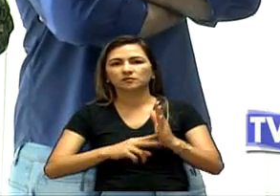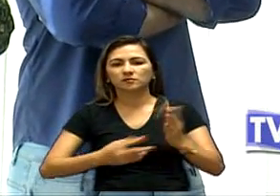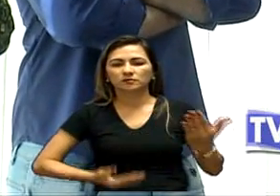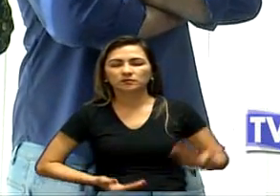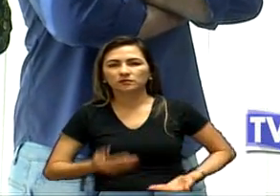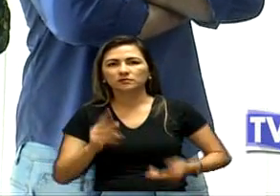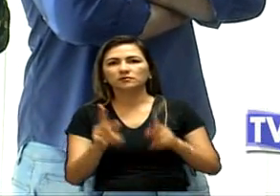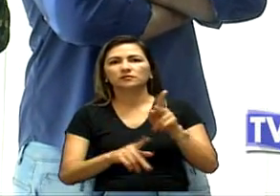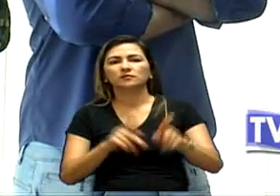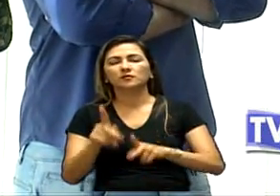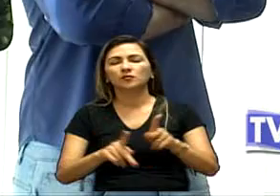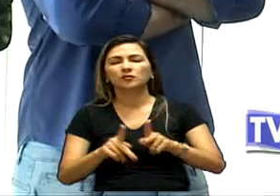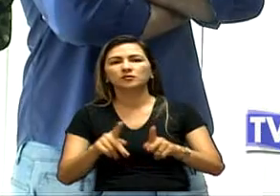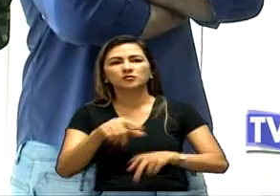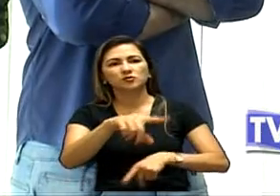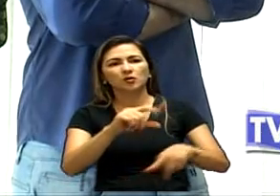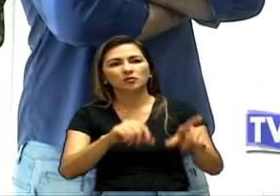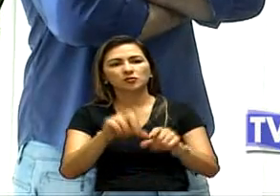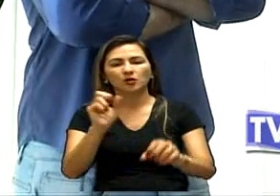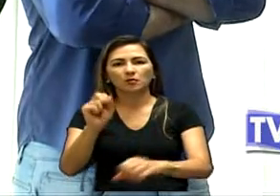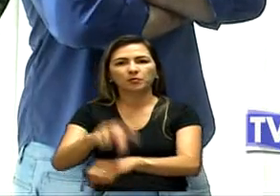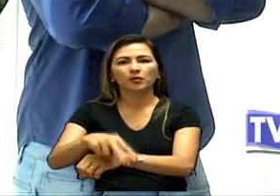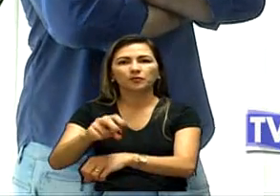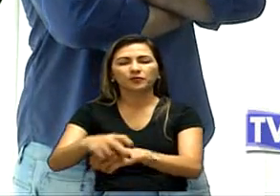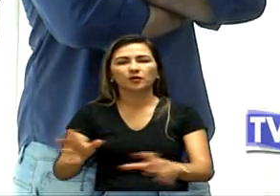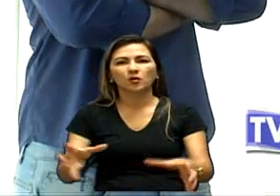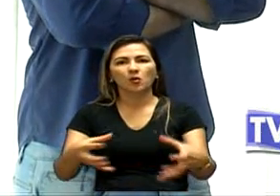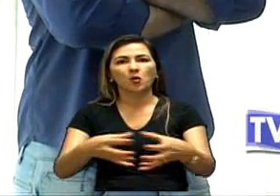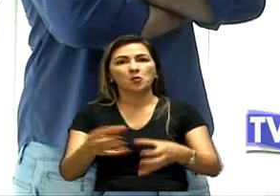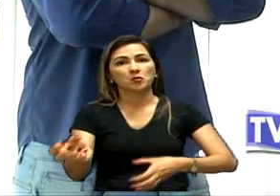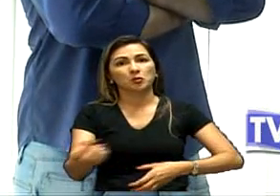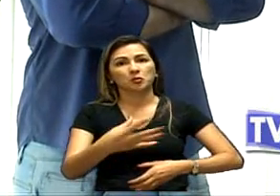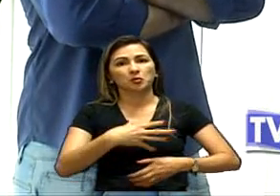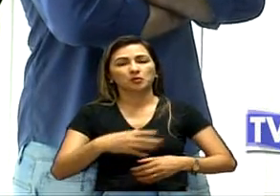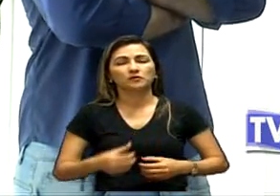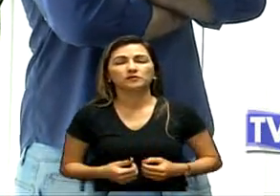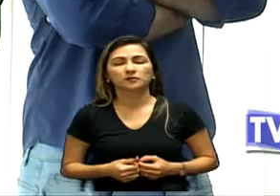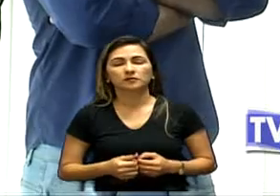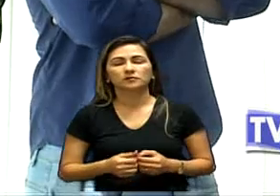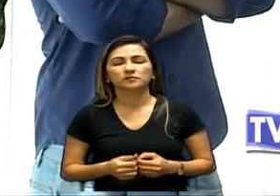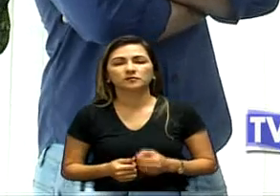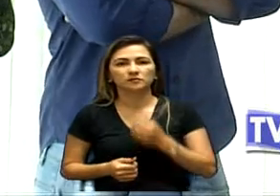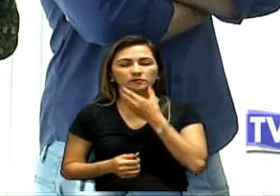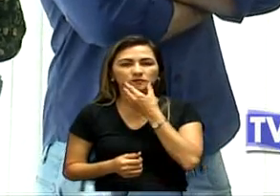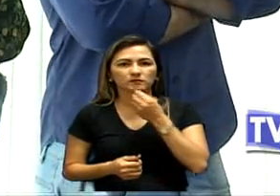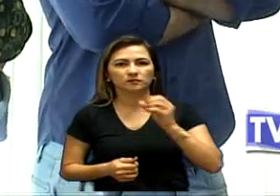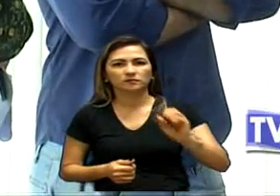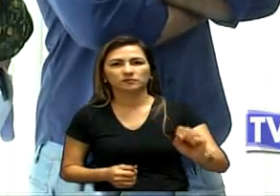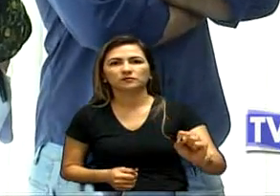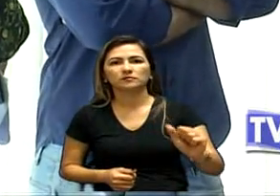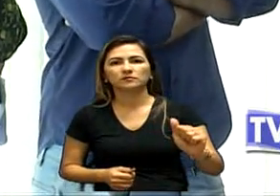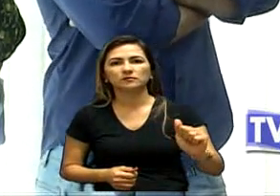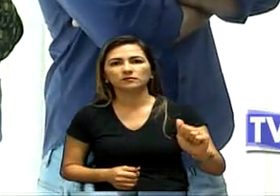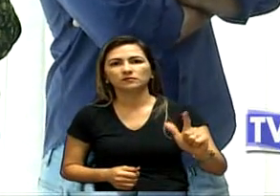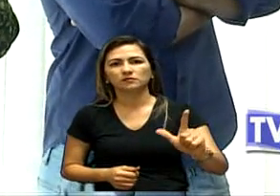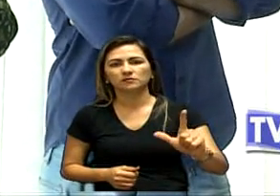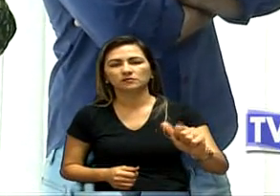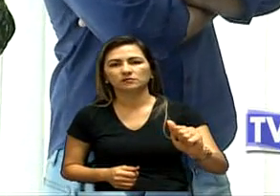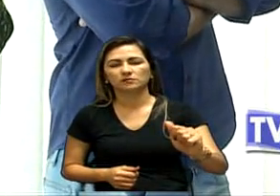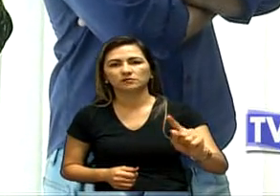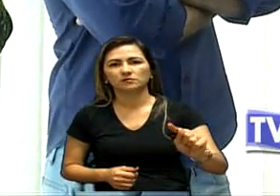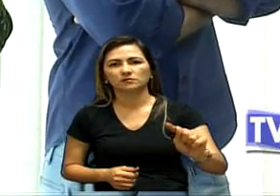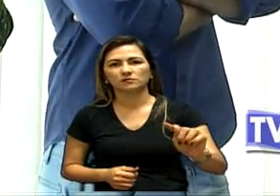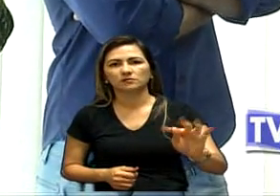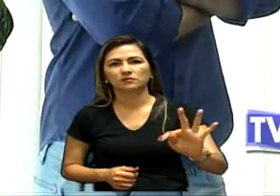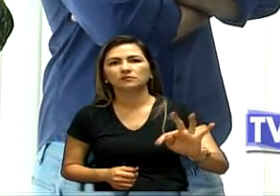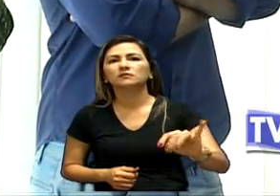Municipais de Sorocaba. Isso, quero parabenizar na pessoa do Salatiel e toda a diretoria, mais de